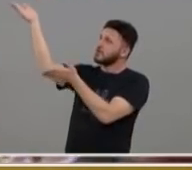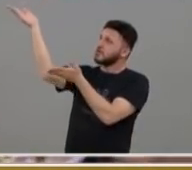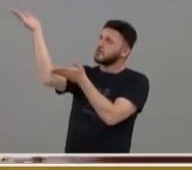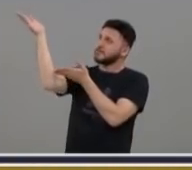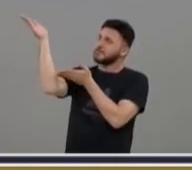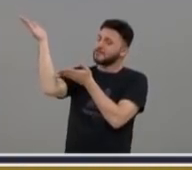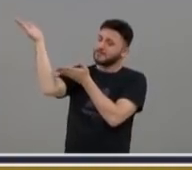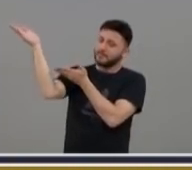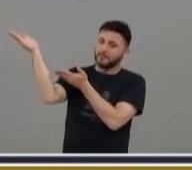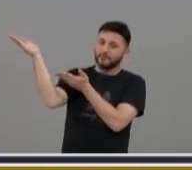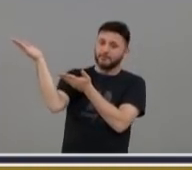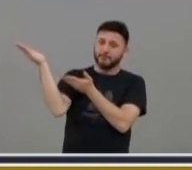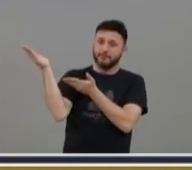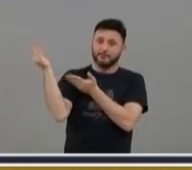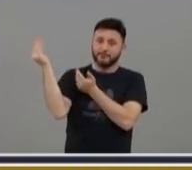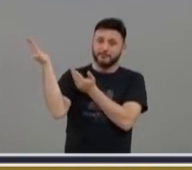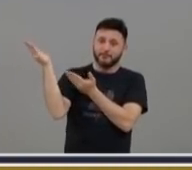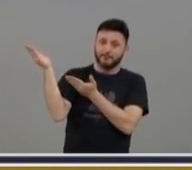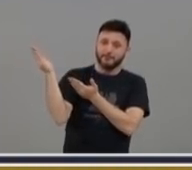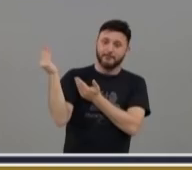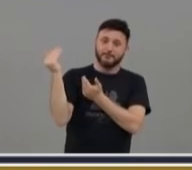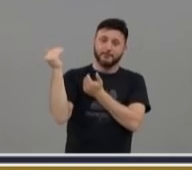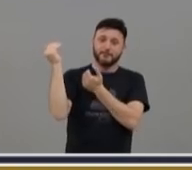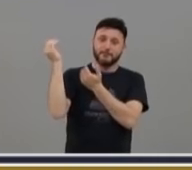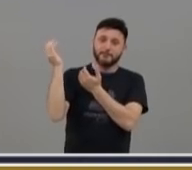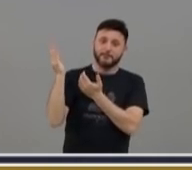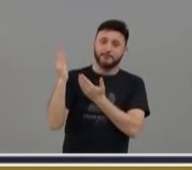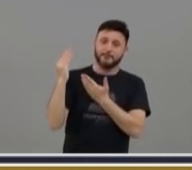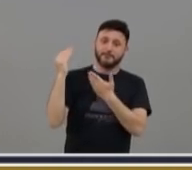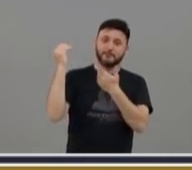vem Espírito Santo,